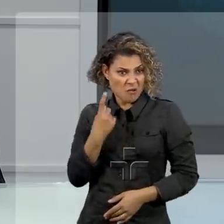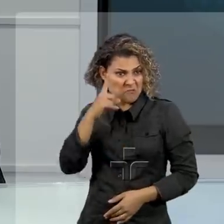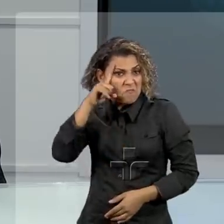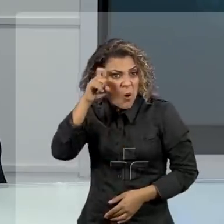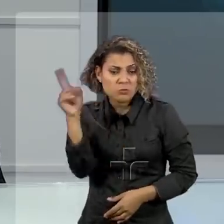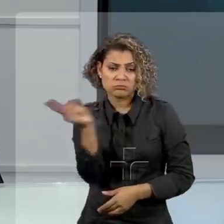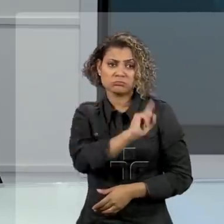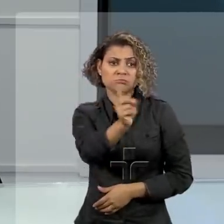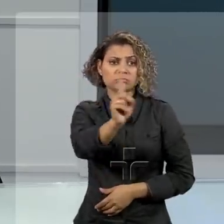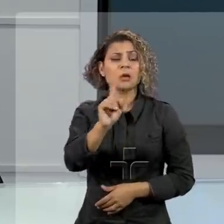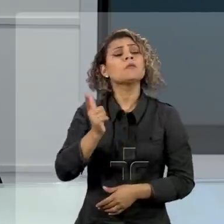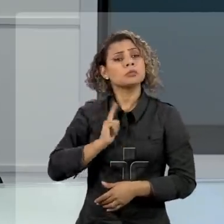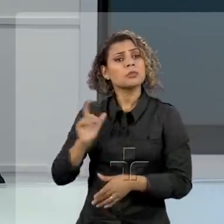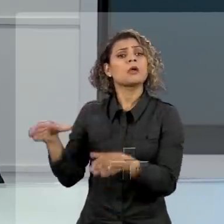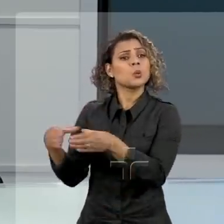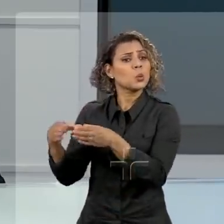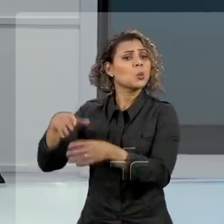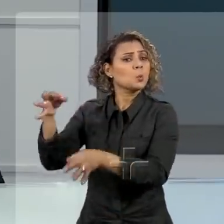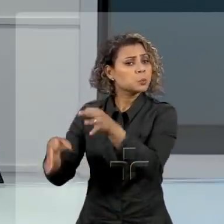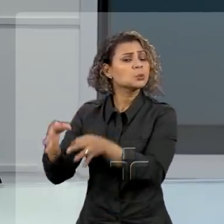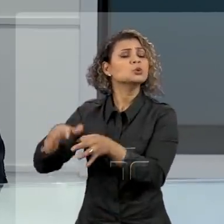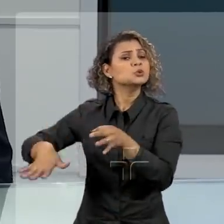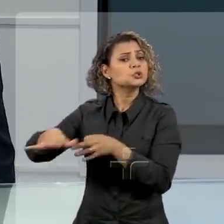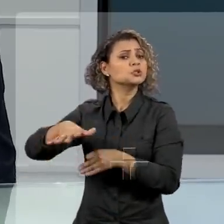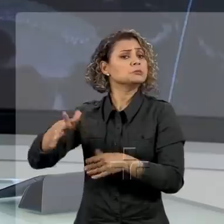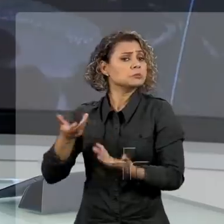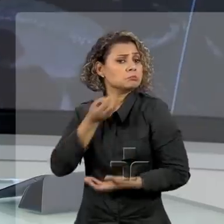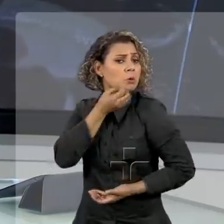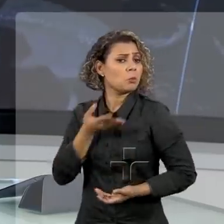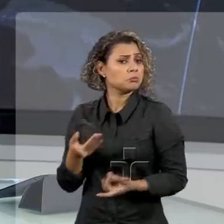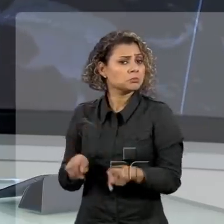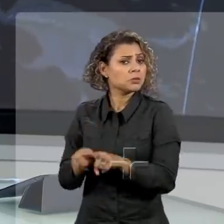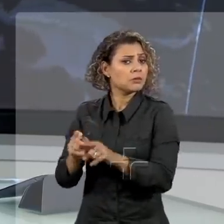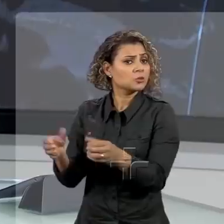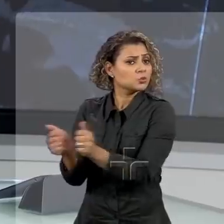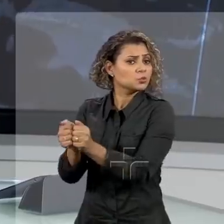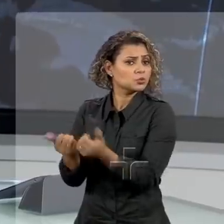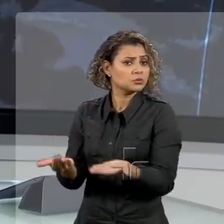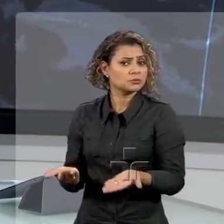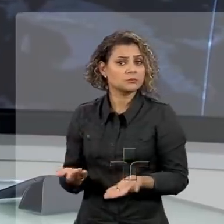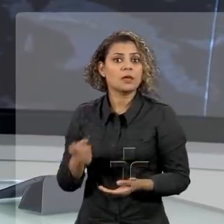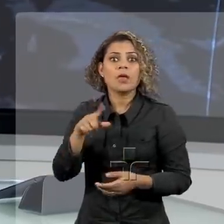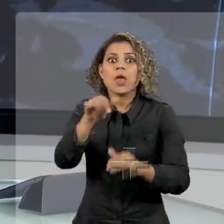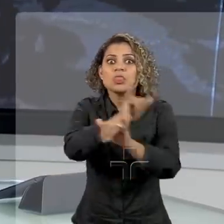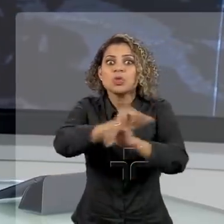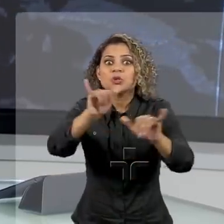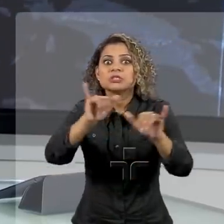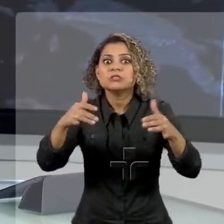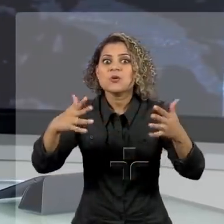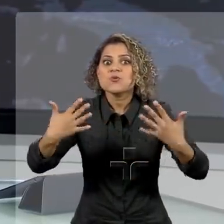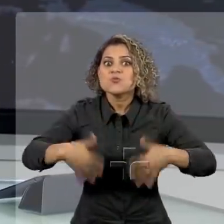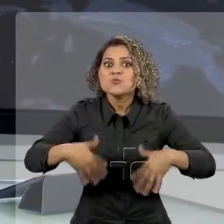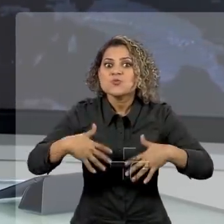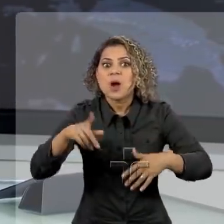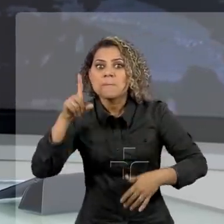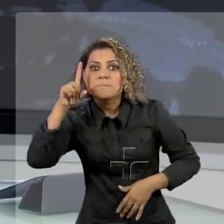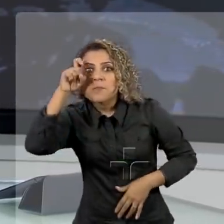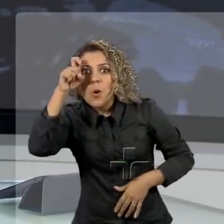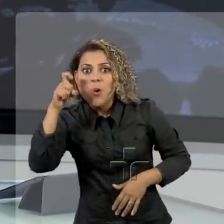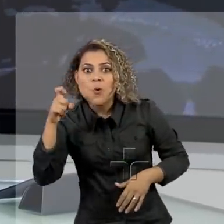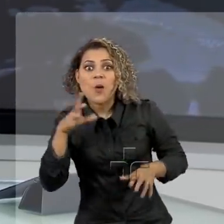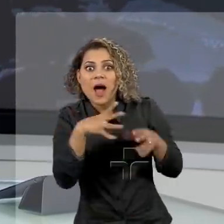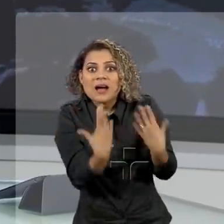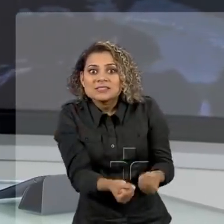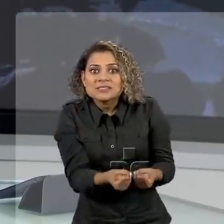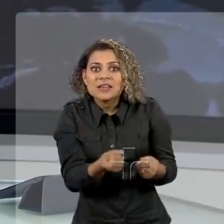justiça, e essa justiça até agora tem funcionado a contento. E foi uma notícia que deu muita repercussão, né, sobre Sérgio Moro ir para o